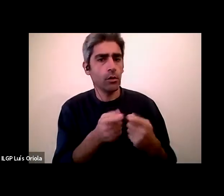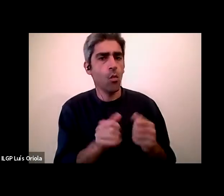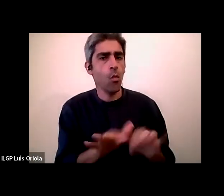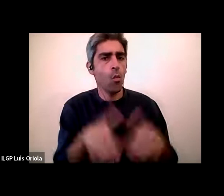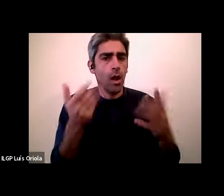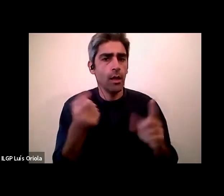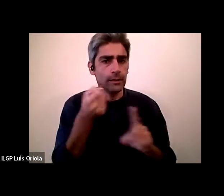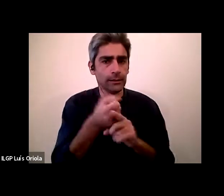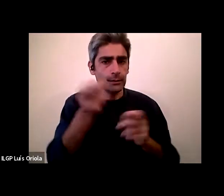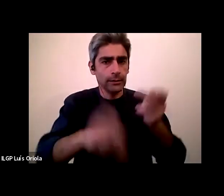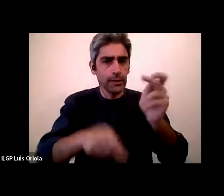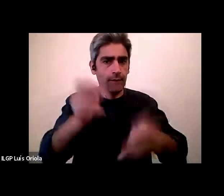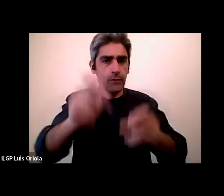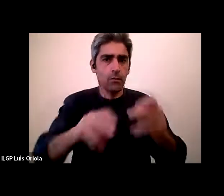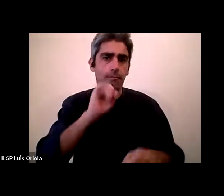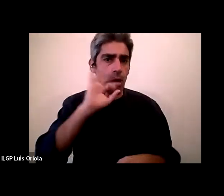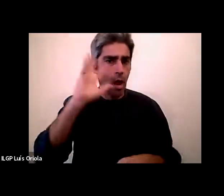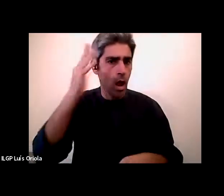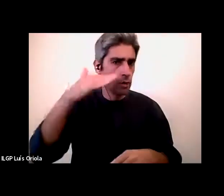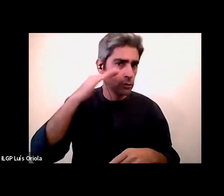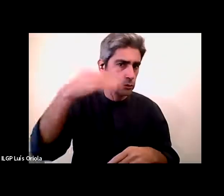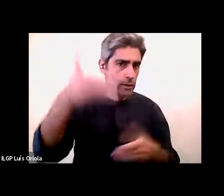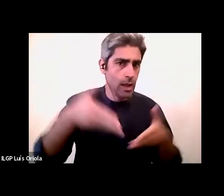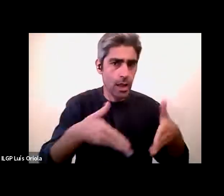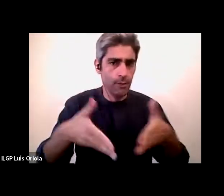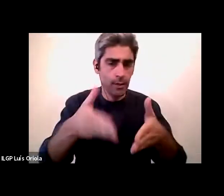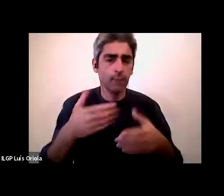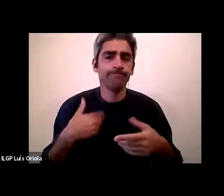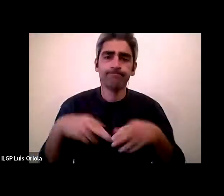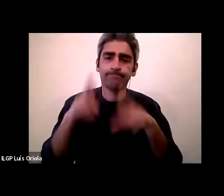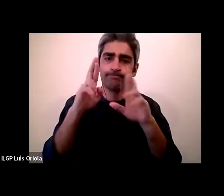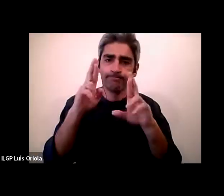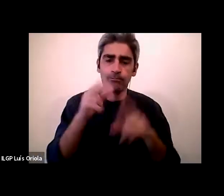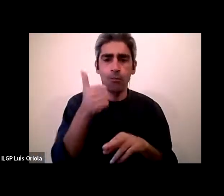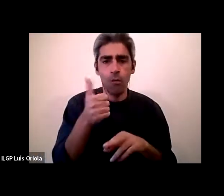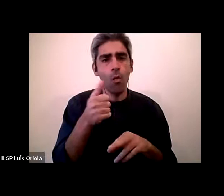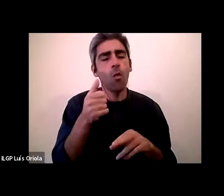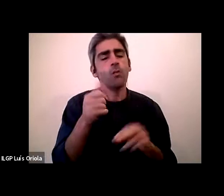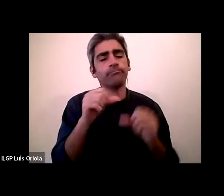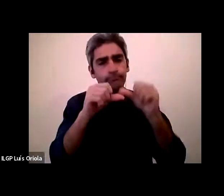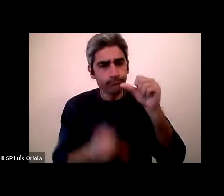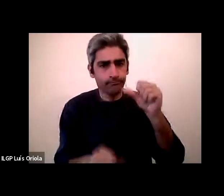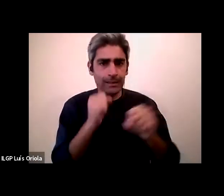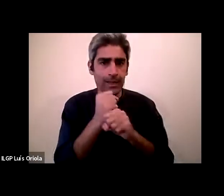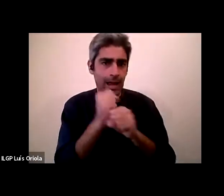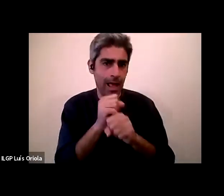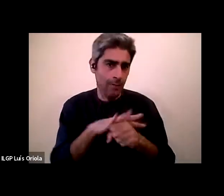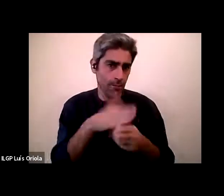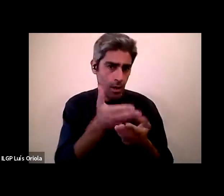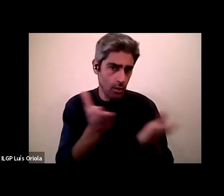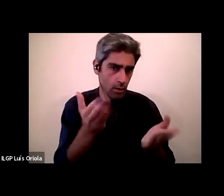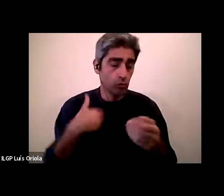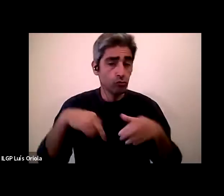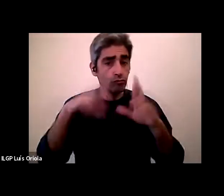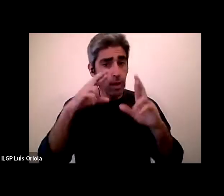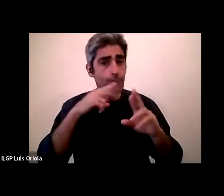qualquer desafio que se atravesse no nosso caminho. Desejo-vos uma boa sessão de trabalho, espero que coloquem